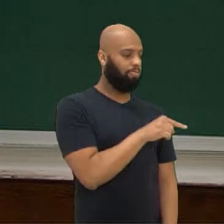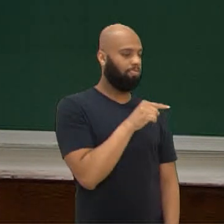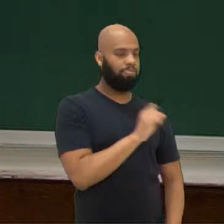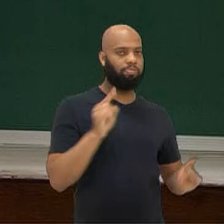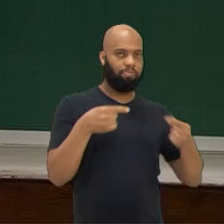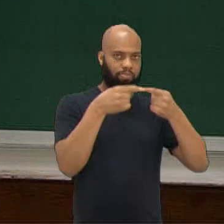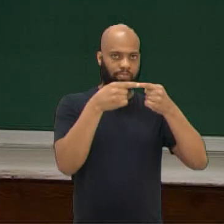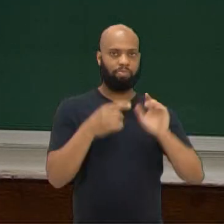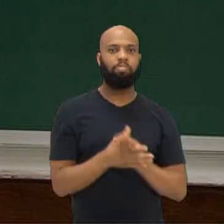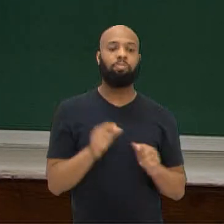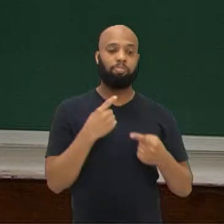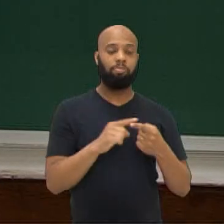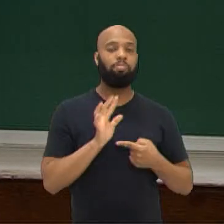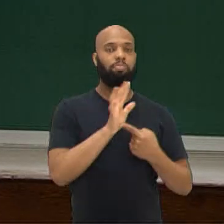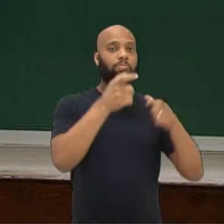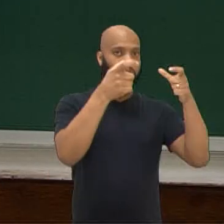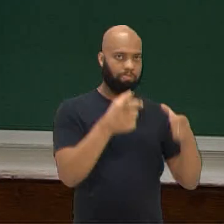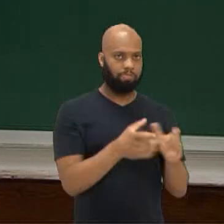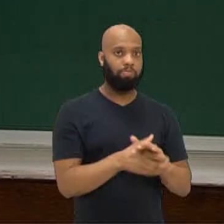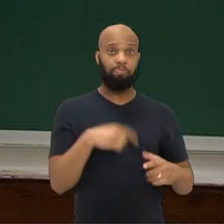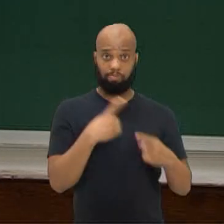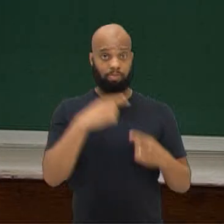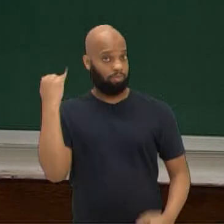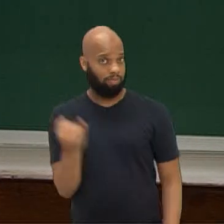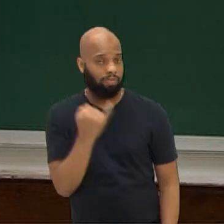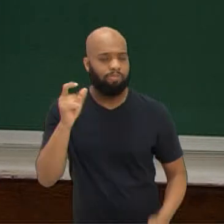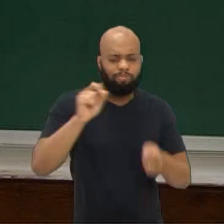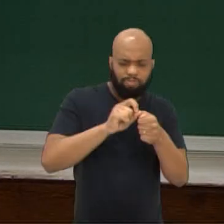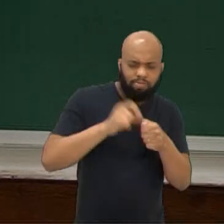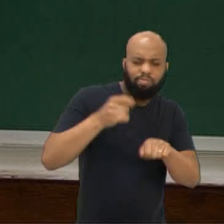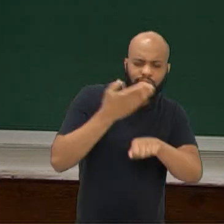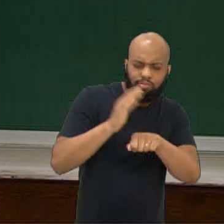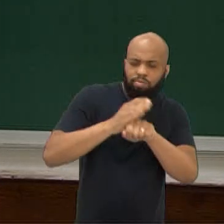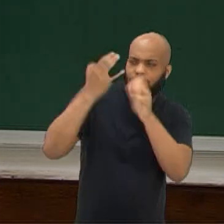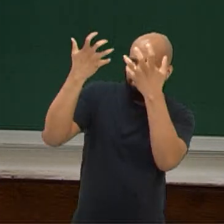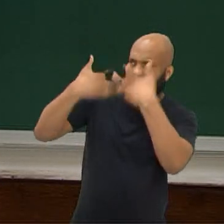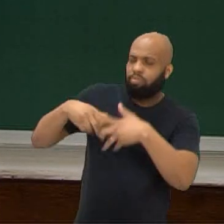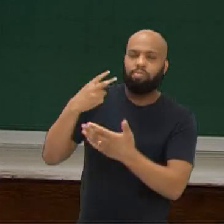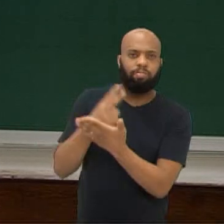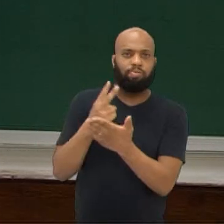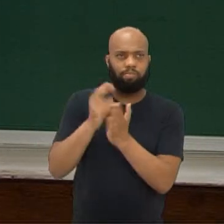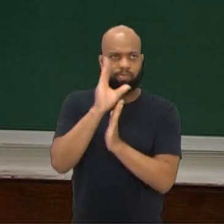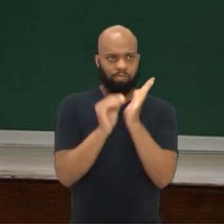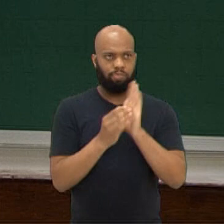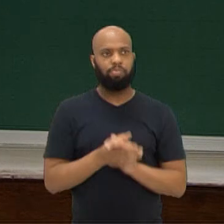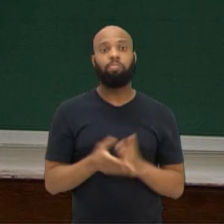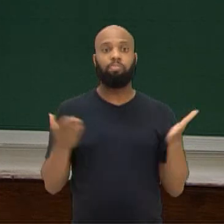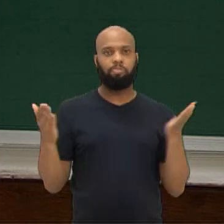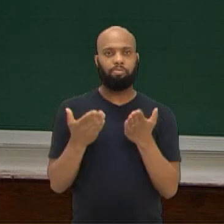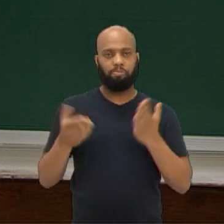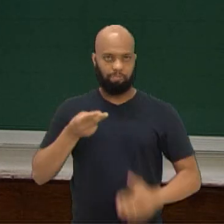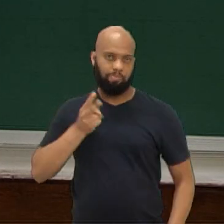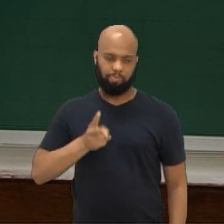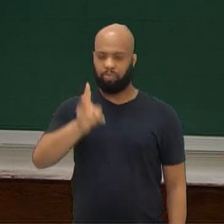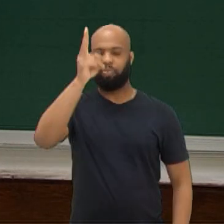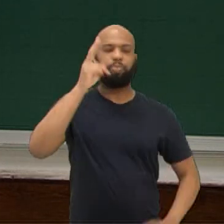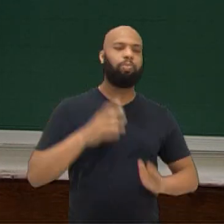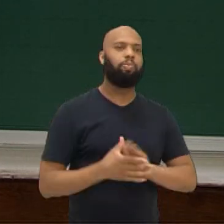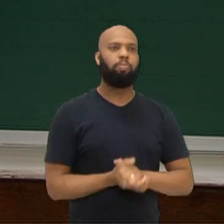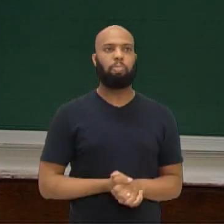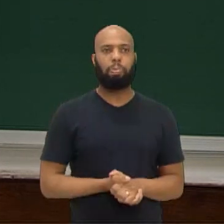Perfeito? Então, lembrem, é importante refazer, refletir o mesmo conteúdo. Vamos aqui, seguimos